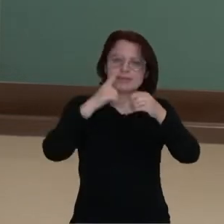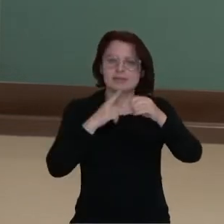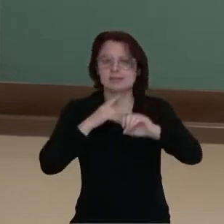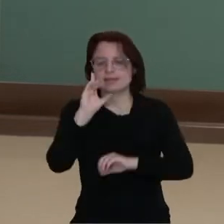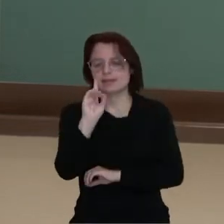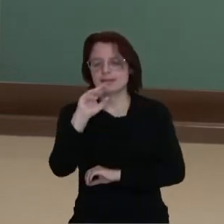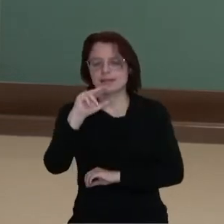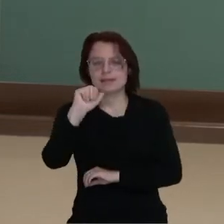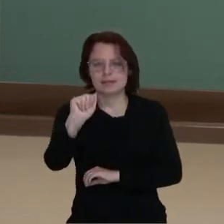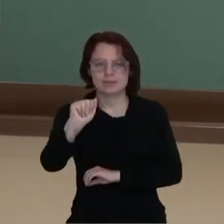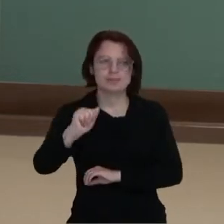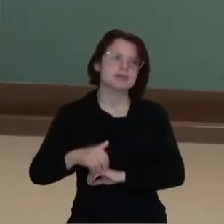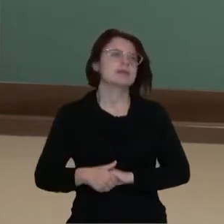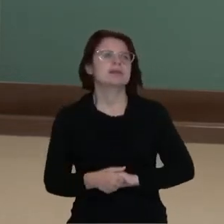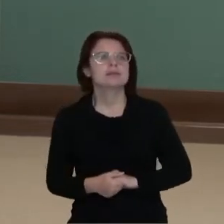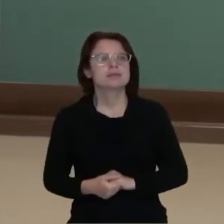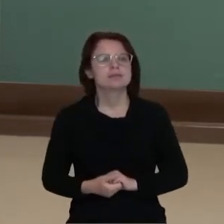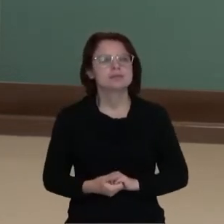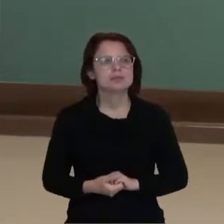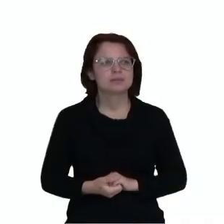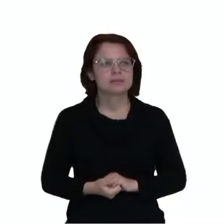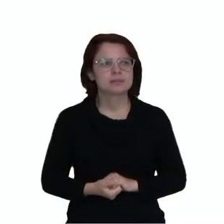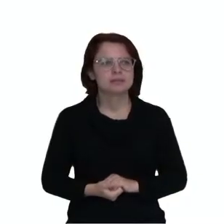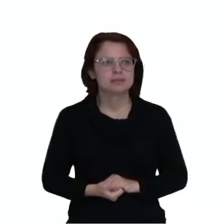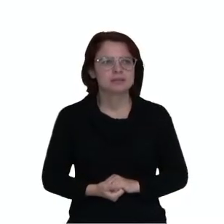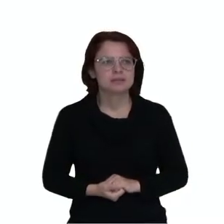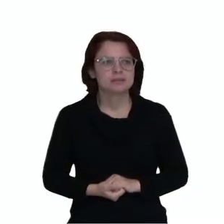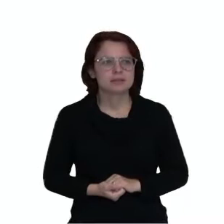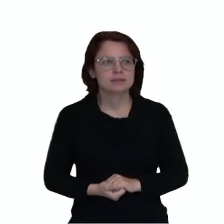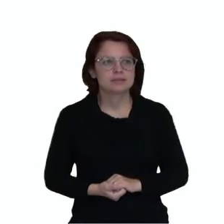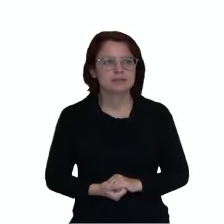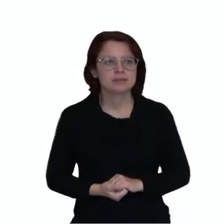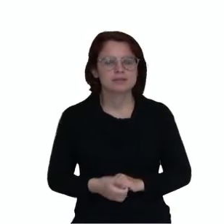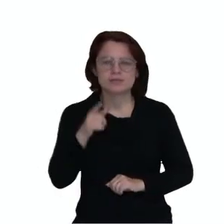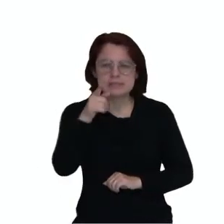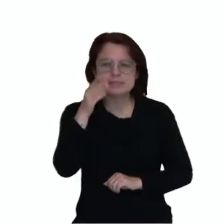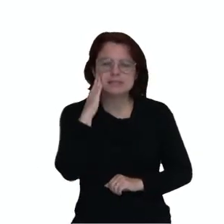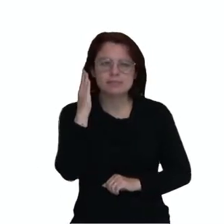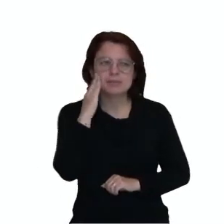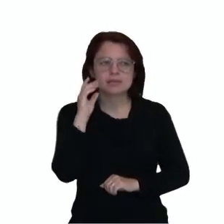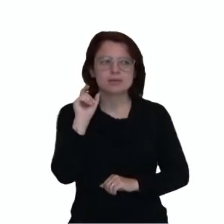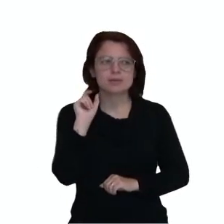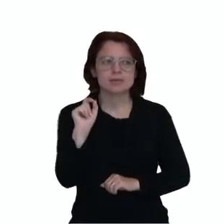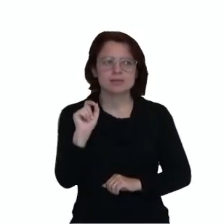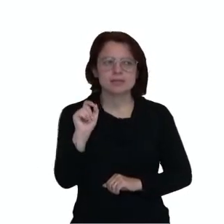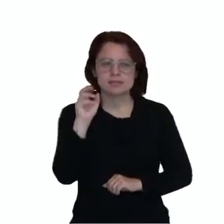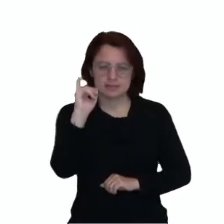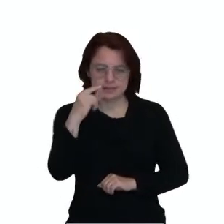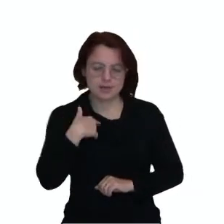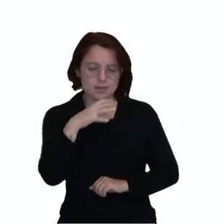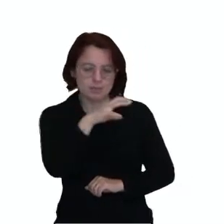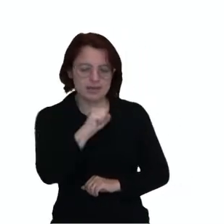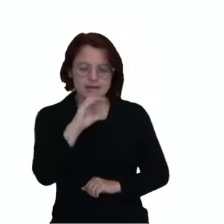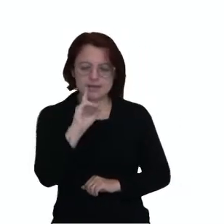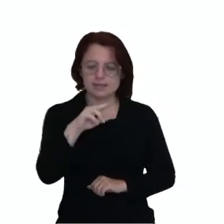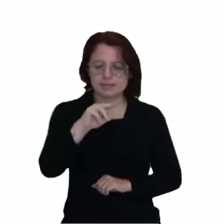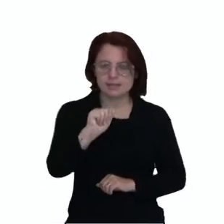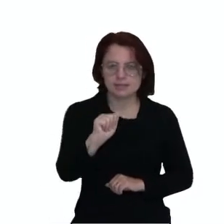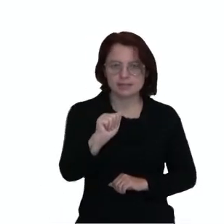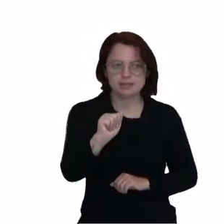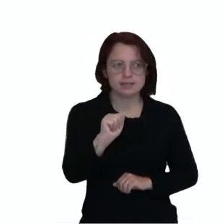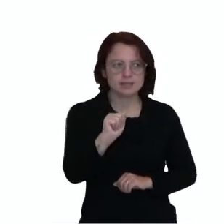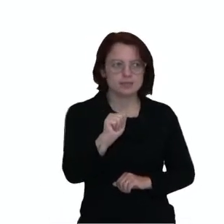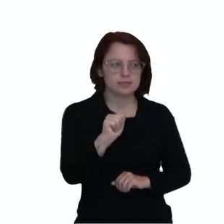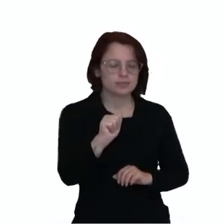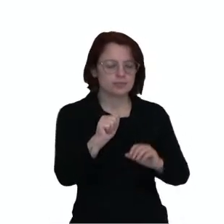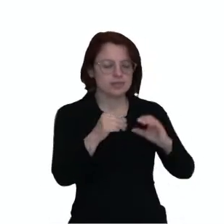né, seguro dentro do núcleo. E você sabia que se eu pegar o DNA de uma